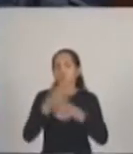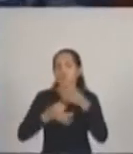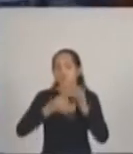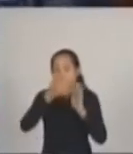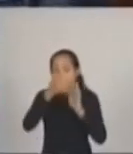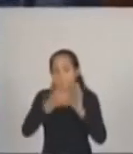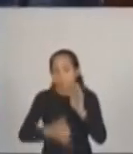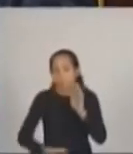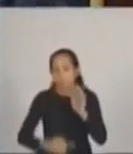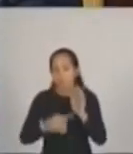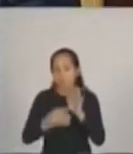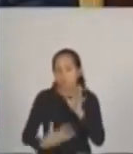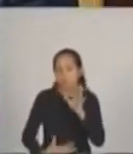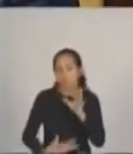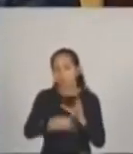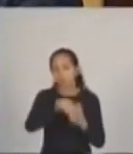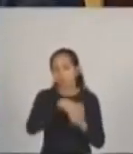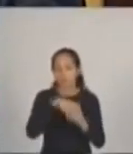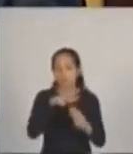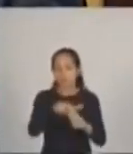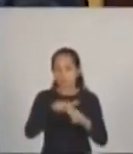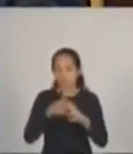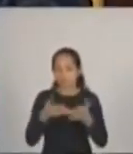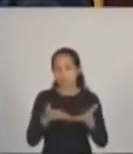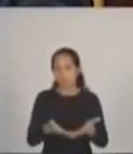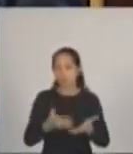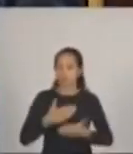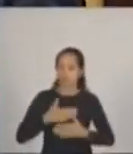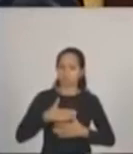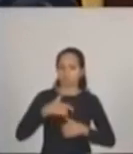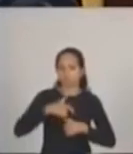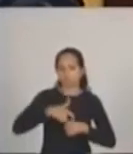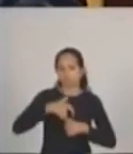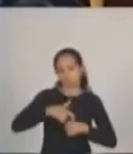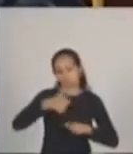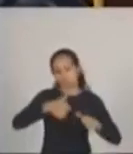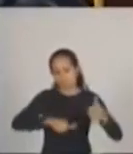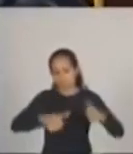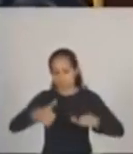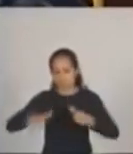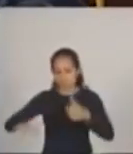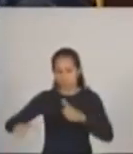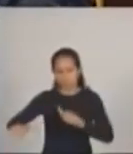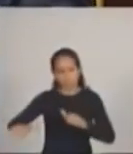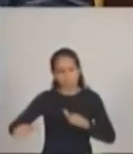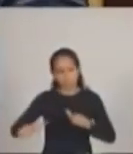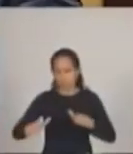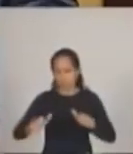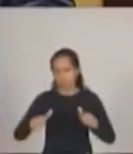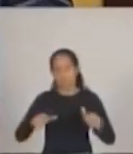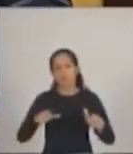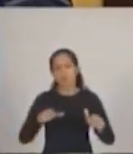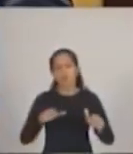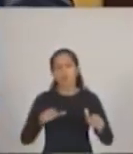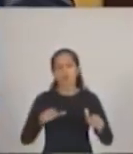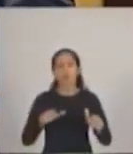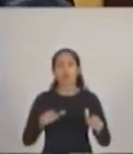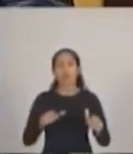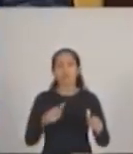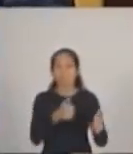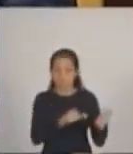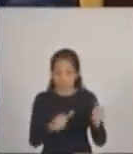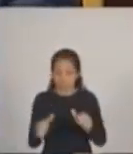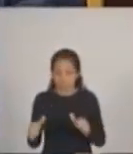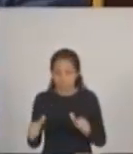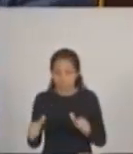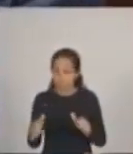acostados aos autos. Então, por isso, eu farei a minha análise meramente no mérito. E no mérito, além da